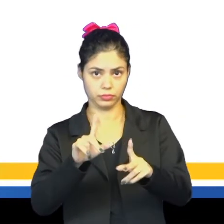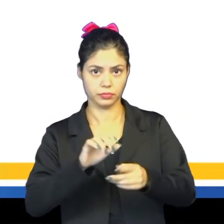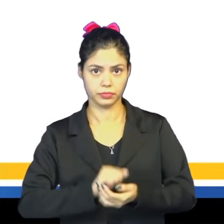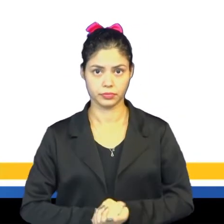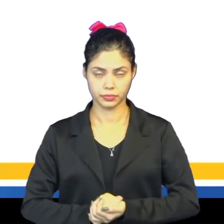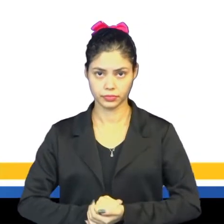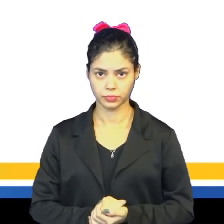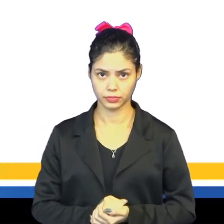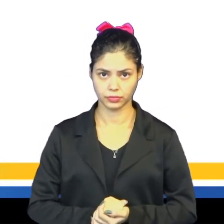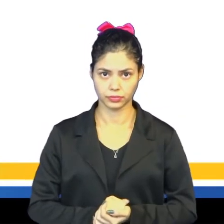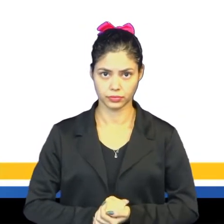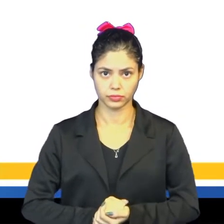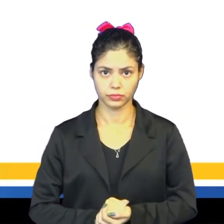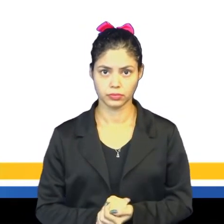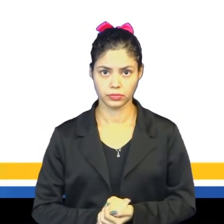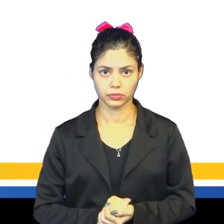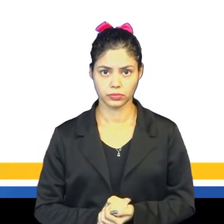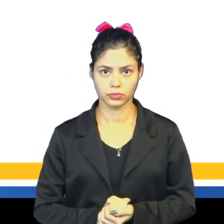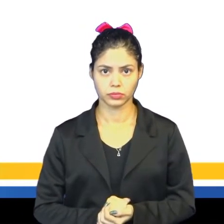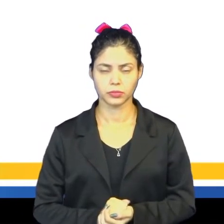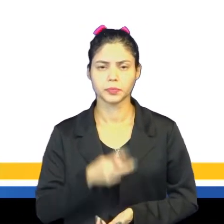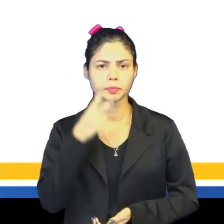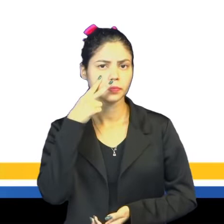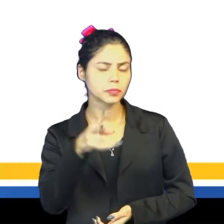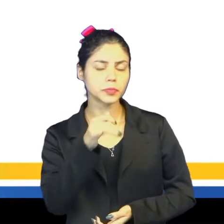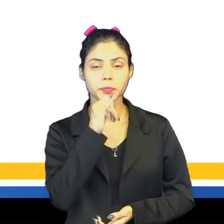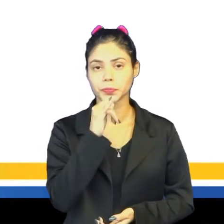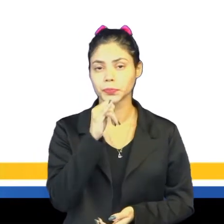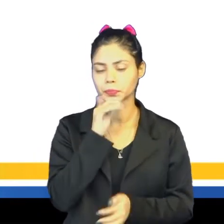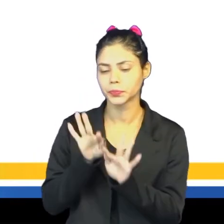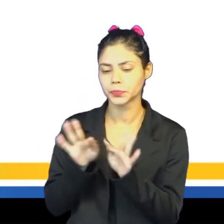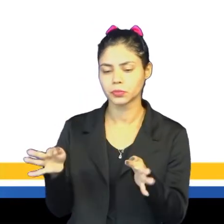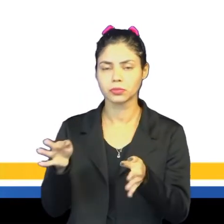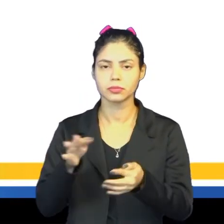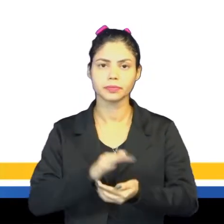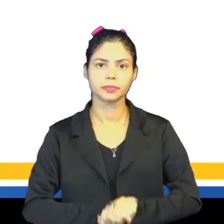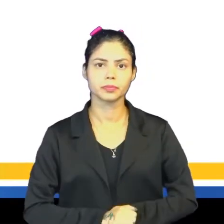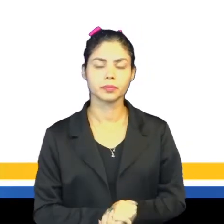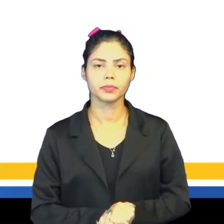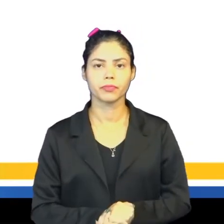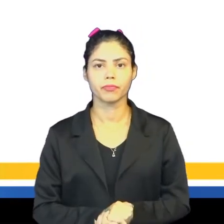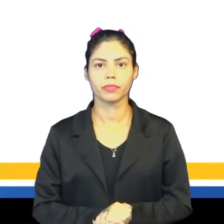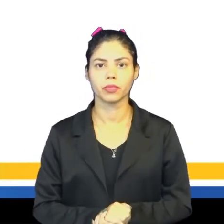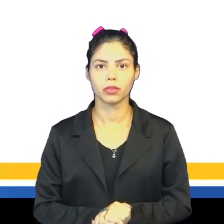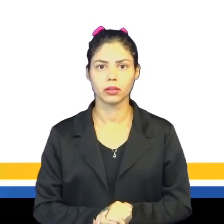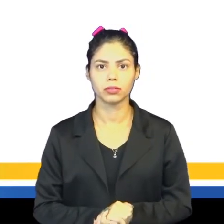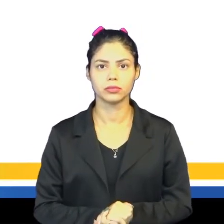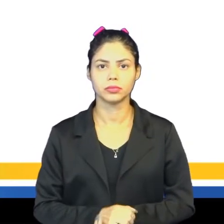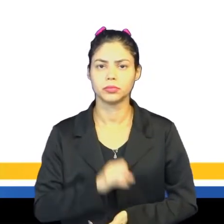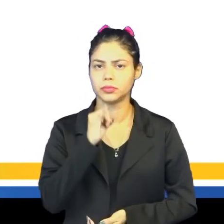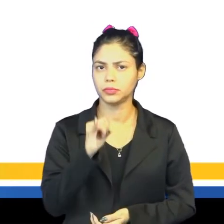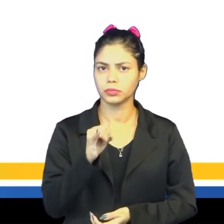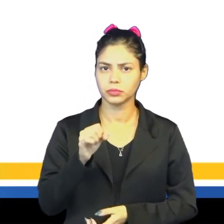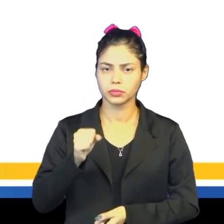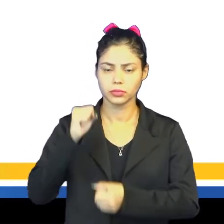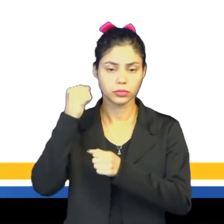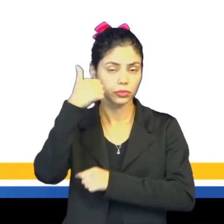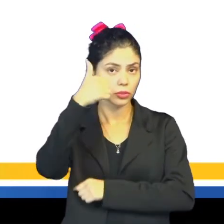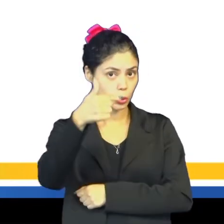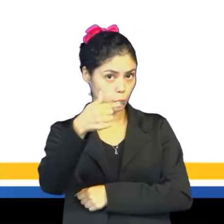diferentes. Vejamos um exemplo bem simples. Se uma vassoura